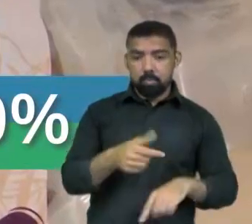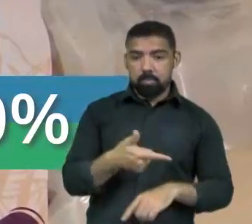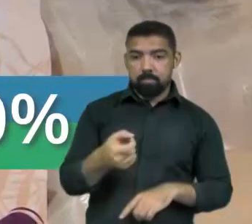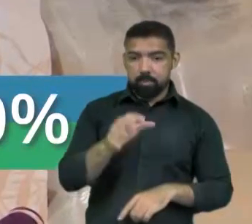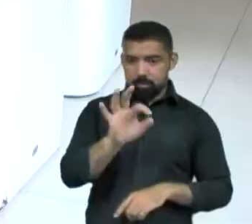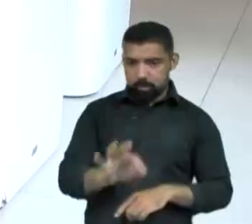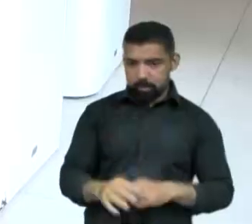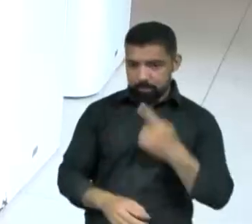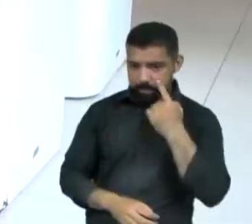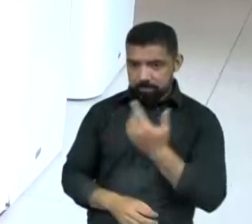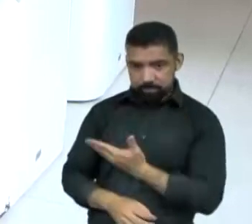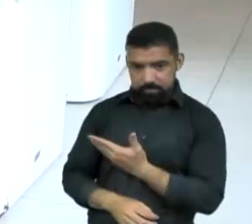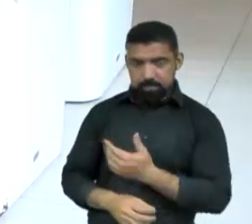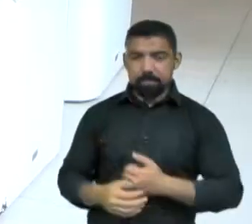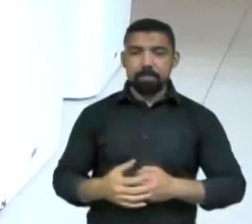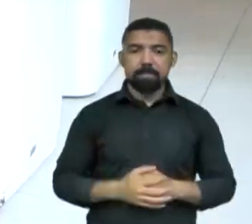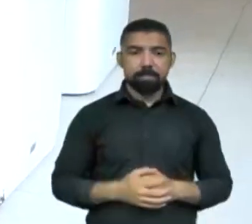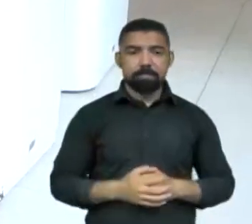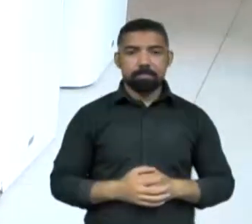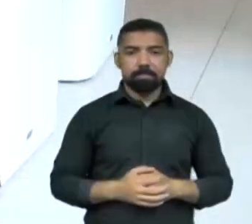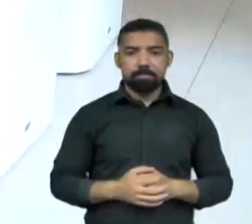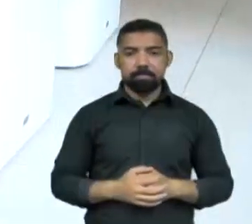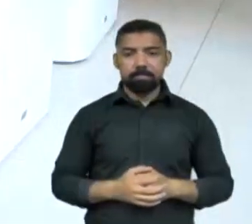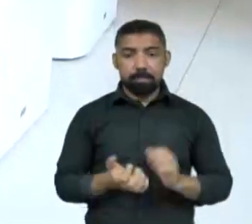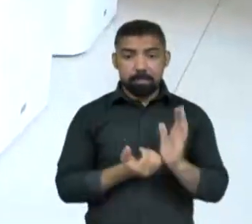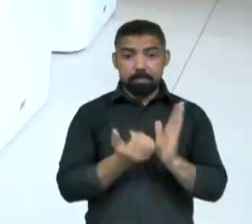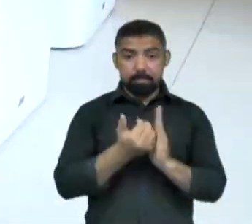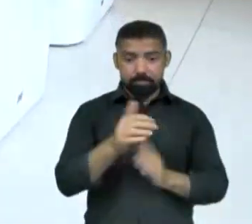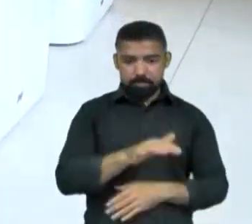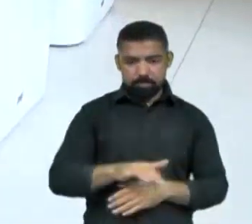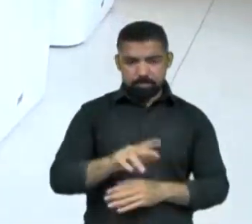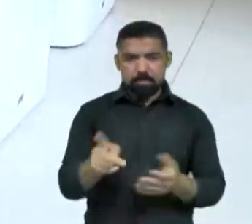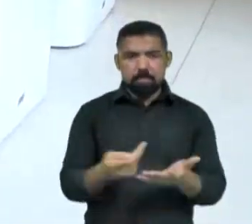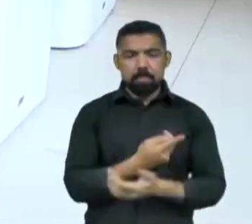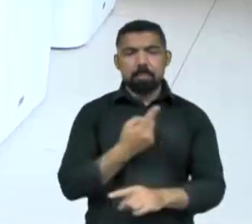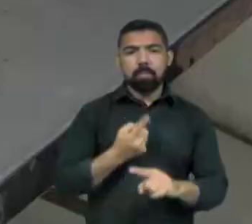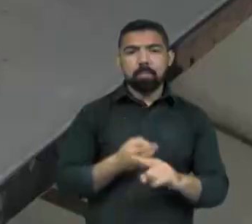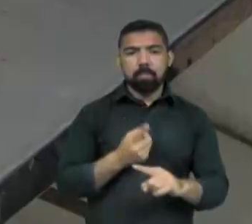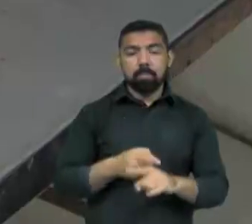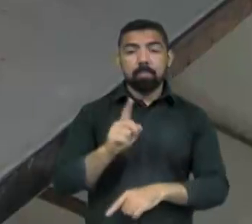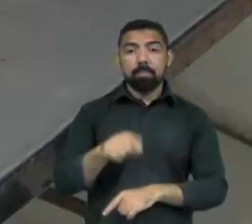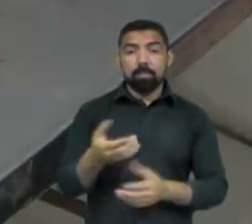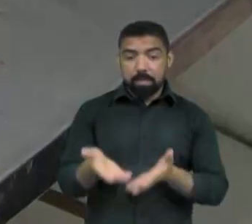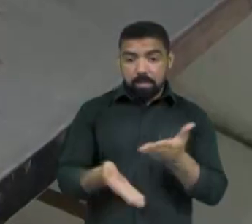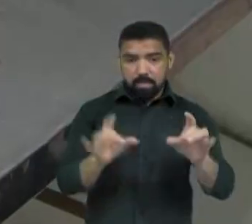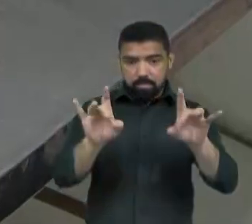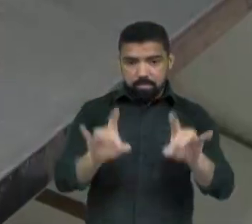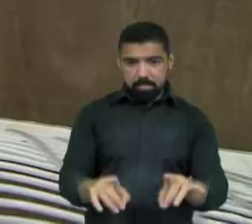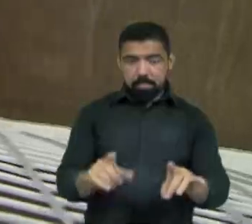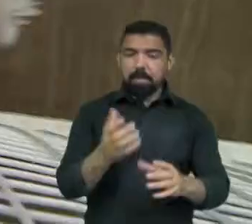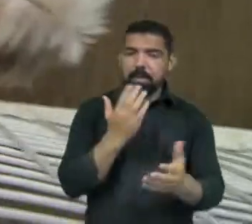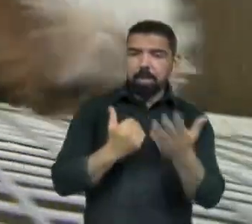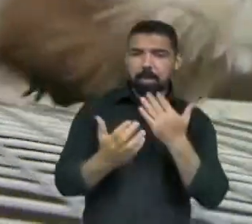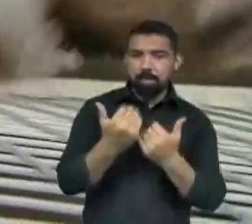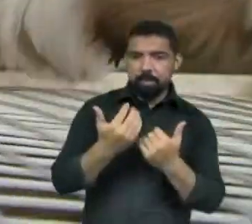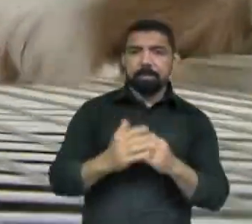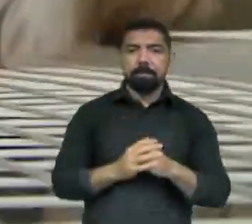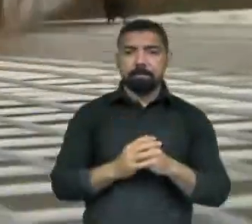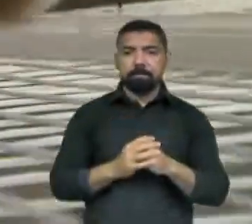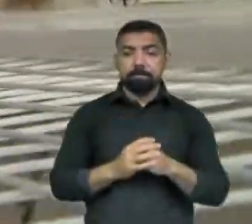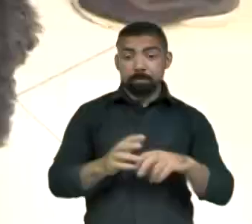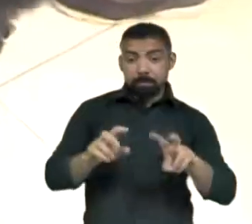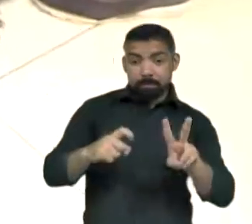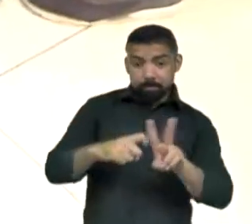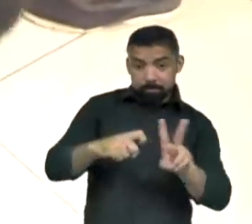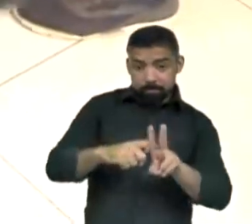20%. O crescimento no ramo acontece devido aos tratamentos especializados em alimentação, clínicas